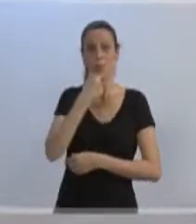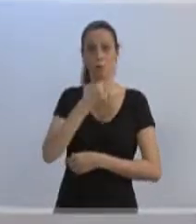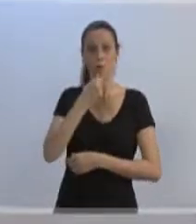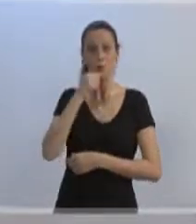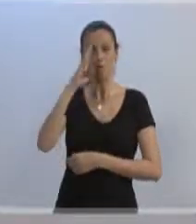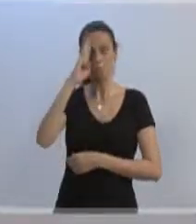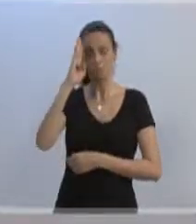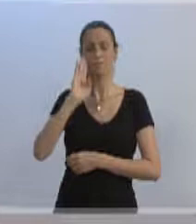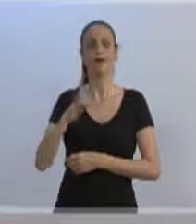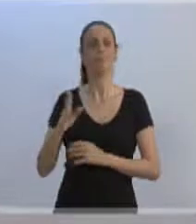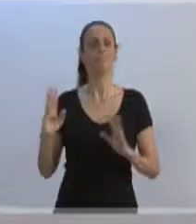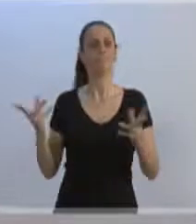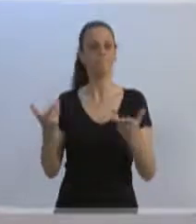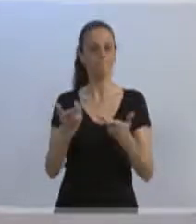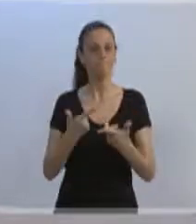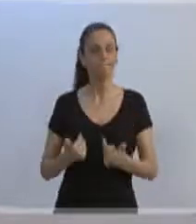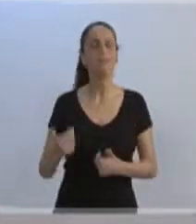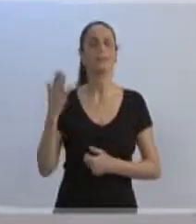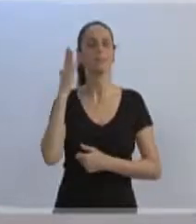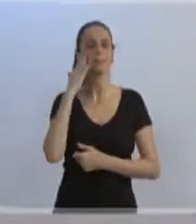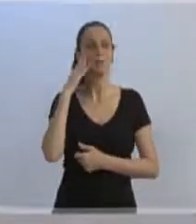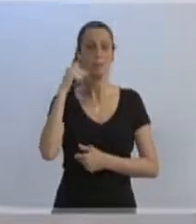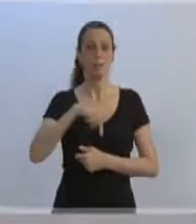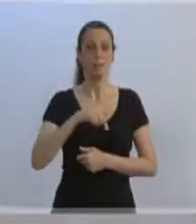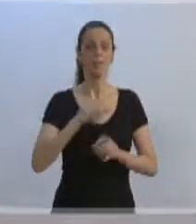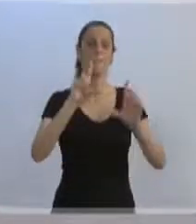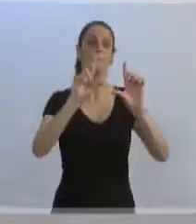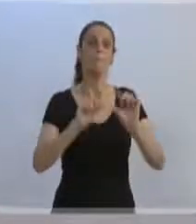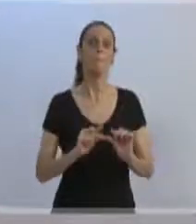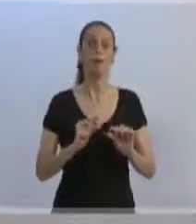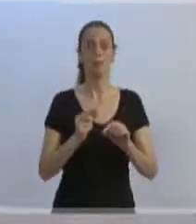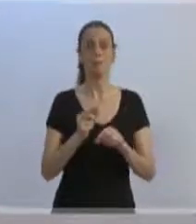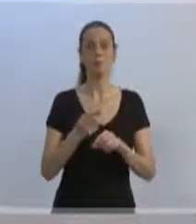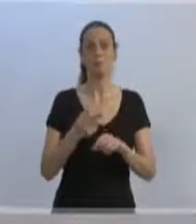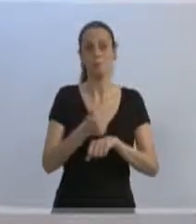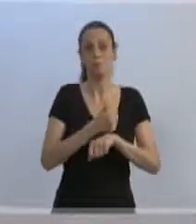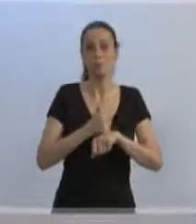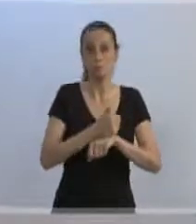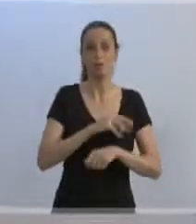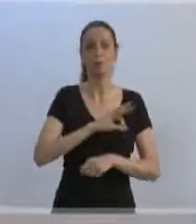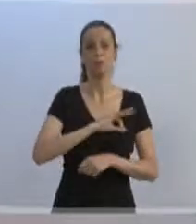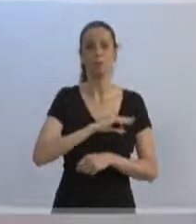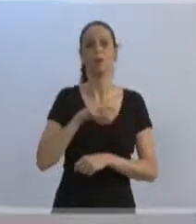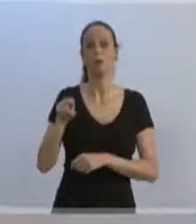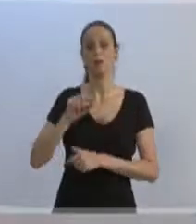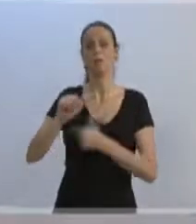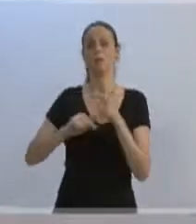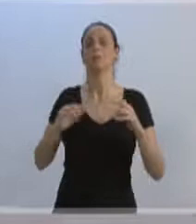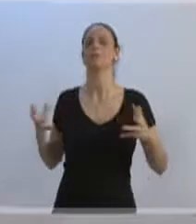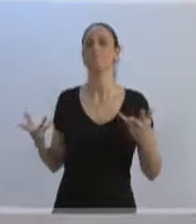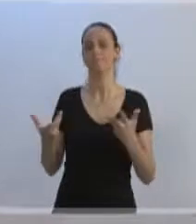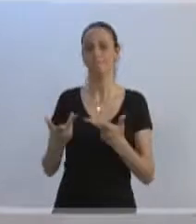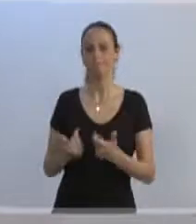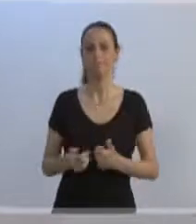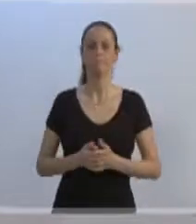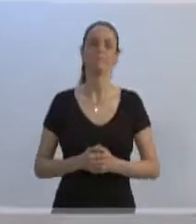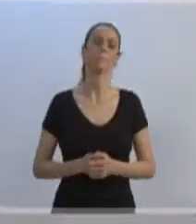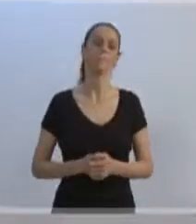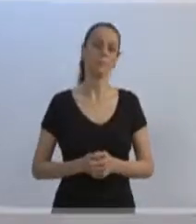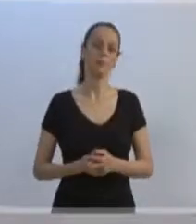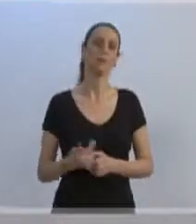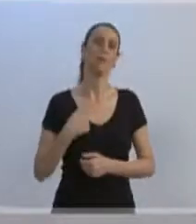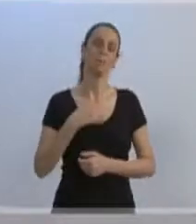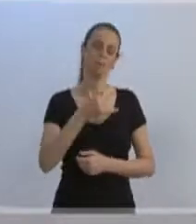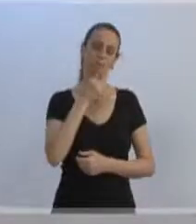quantidade policial reduzido que nós temos energia fazendo um brilhante papel diante da nossa sociedade então é isso que nos deixa